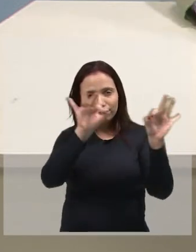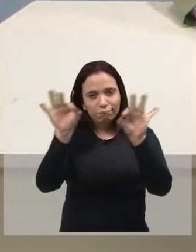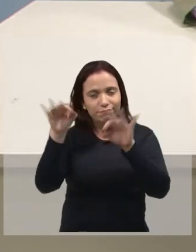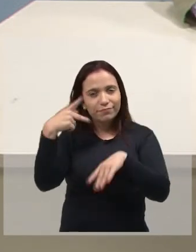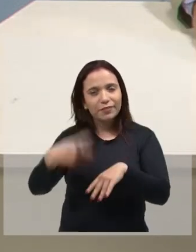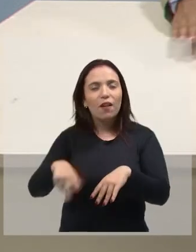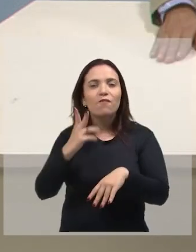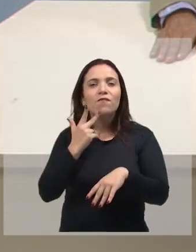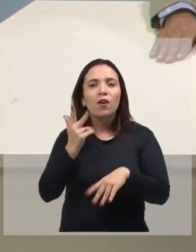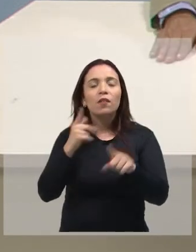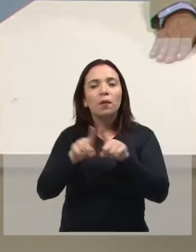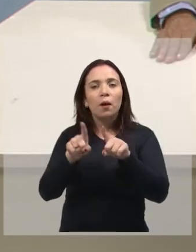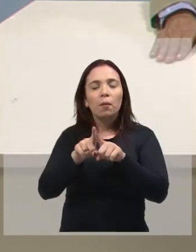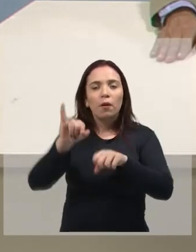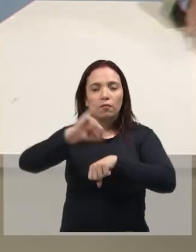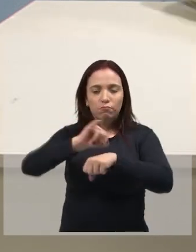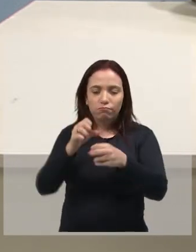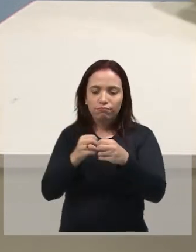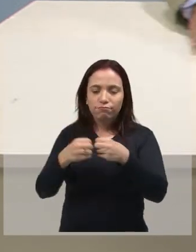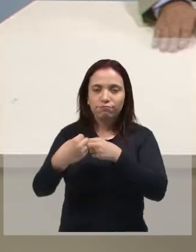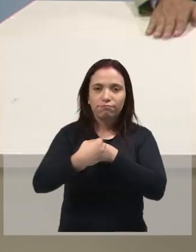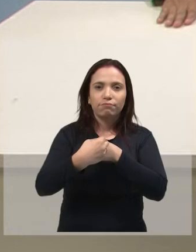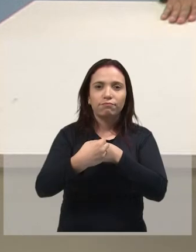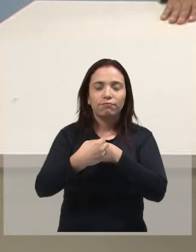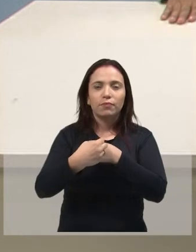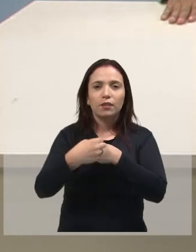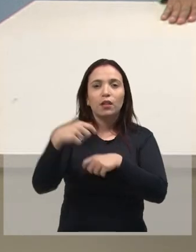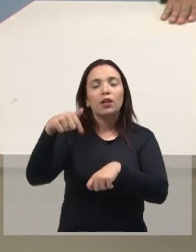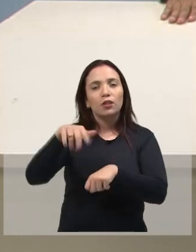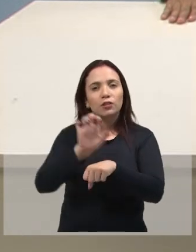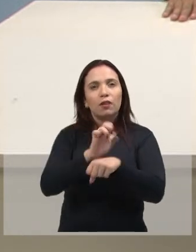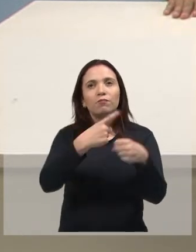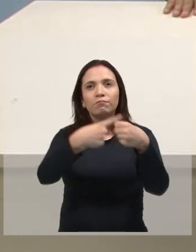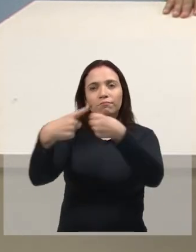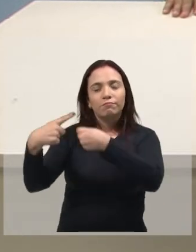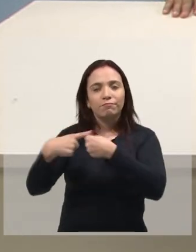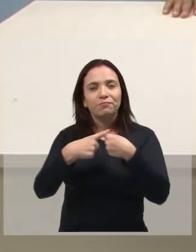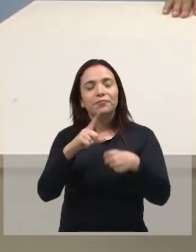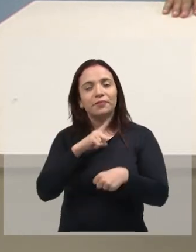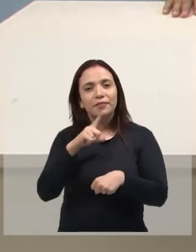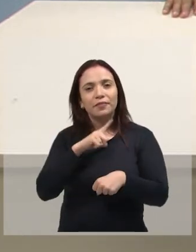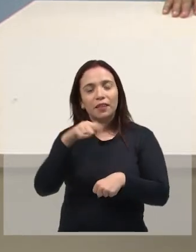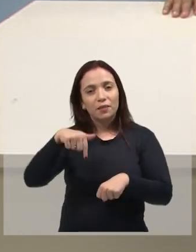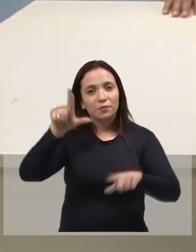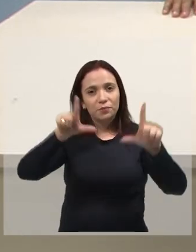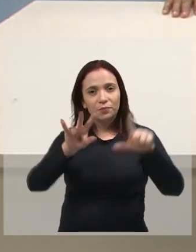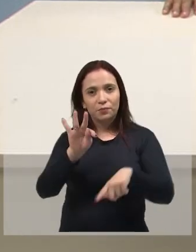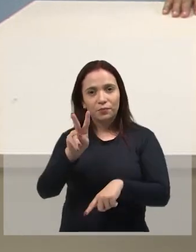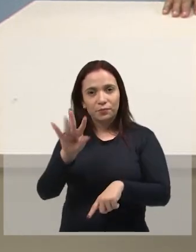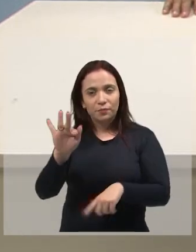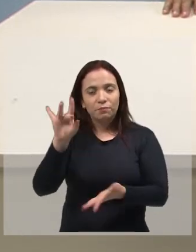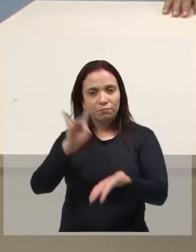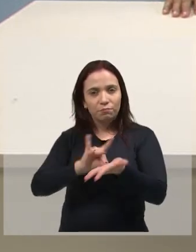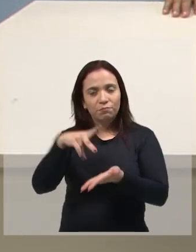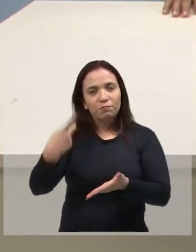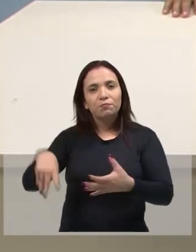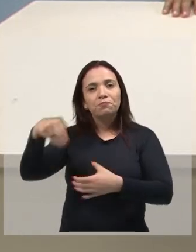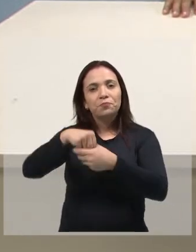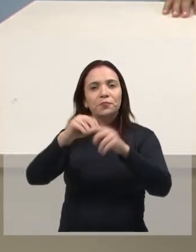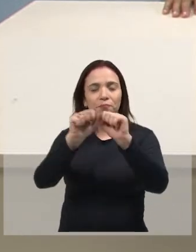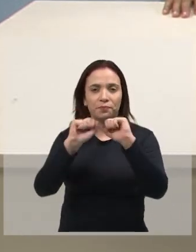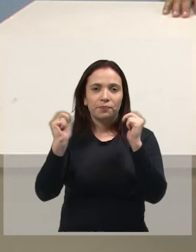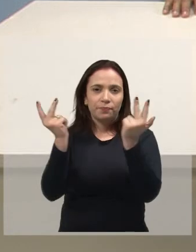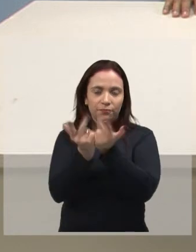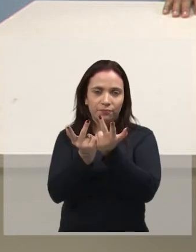de Fortaleza, região metropolitana e de todo o estado do Ceará, que nos acompanhou pela TV Fortaleza, emissora oficial da